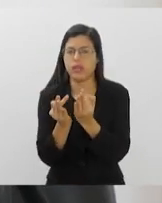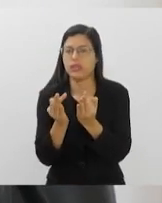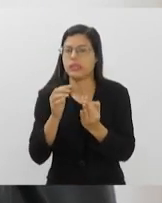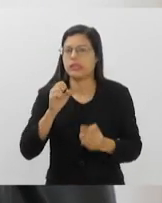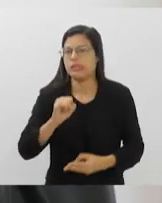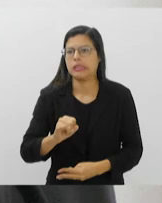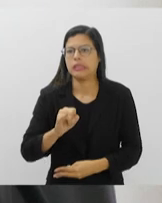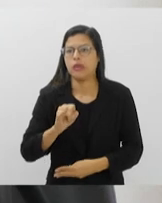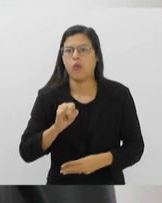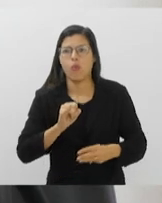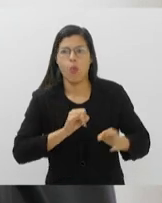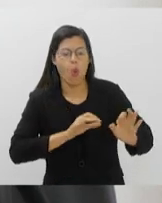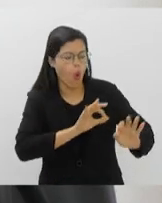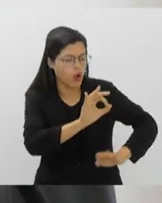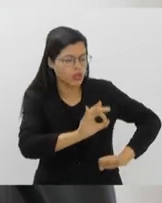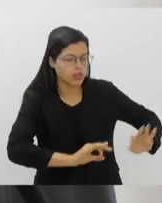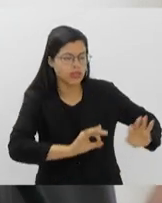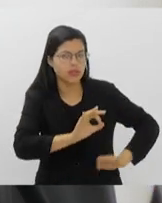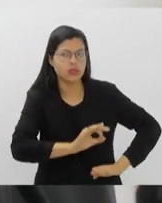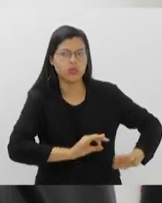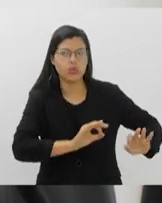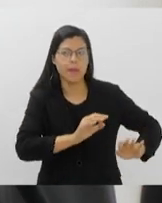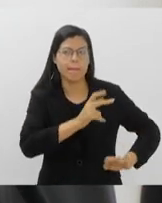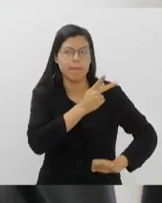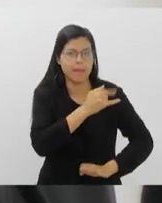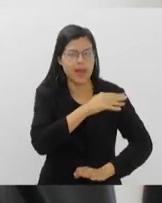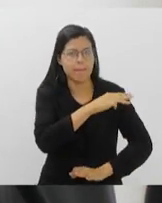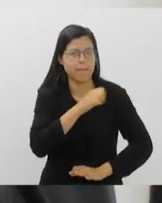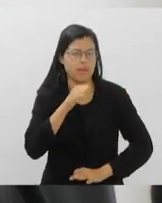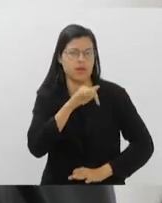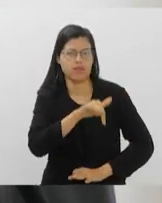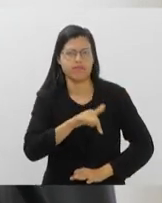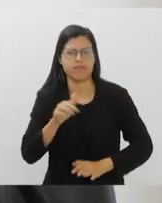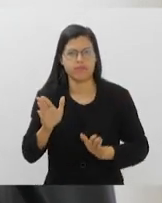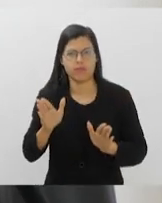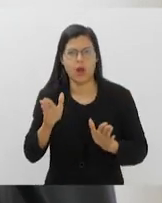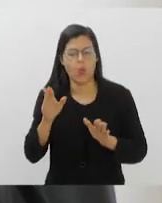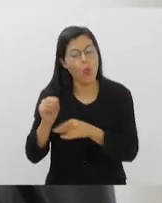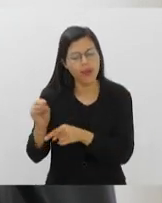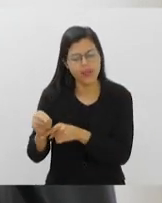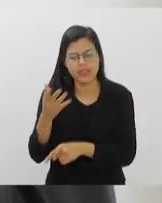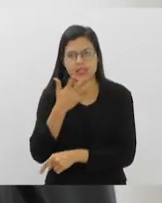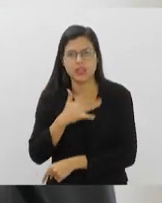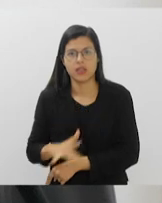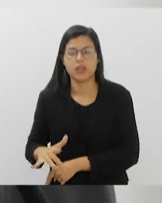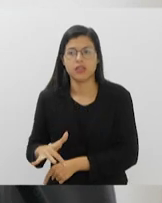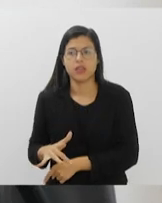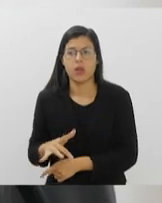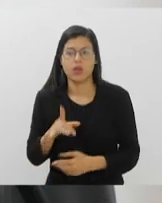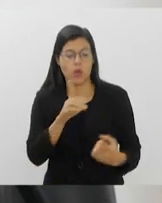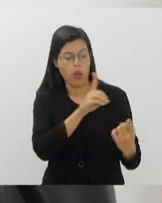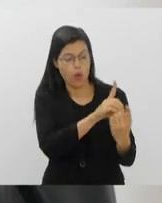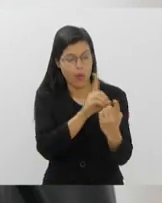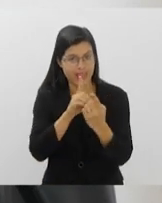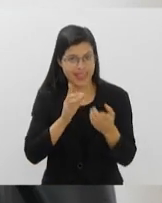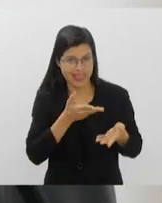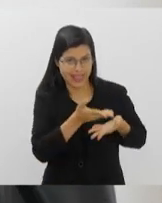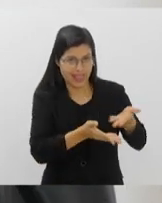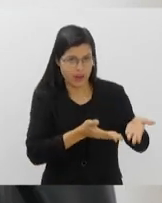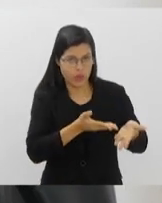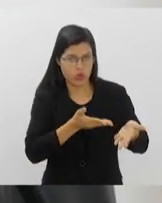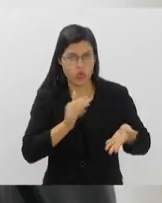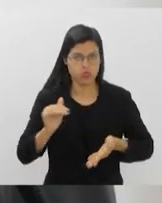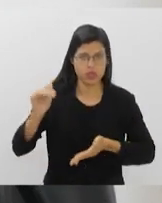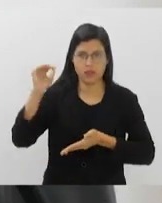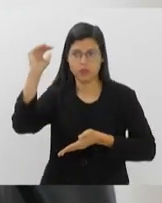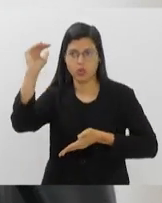preparo Pais para para essa criança então eu atendo imediatamente os adultos